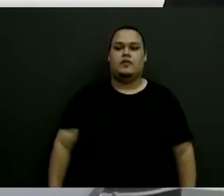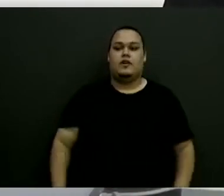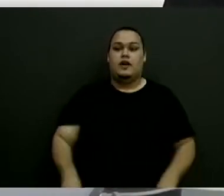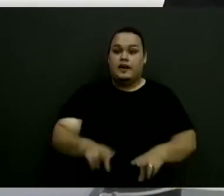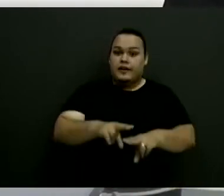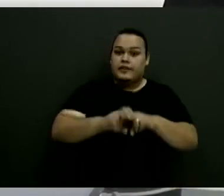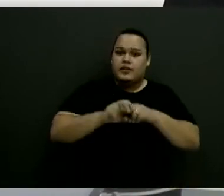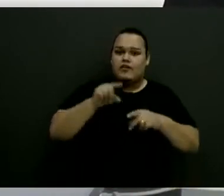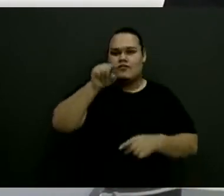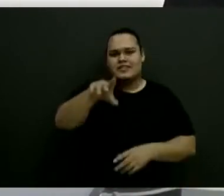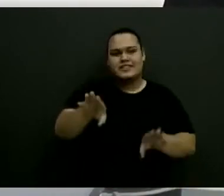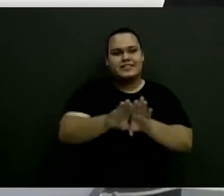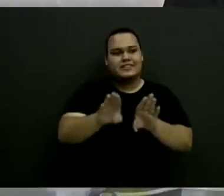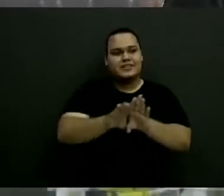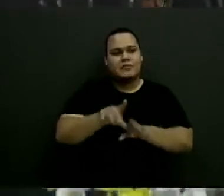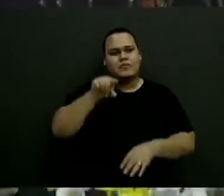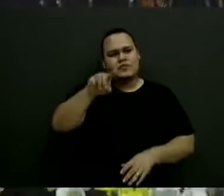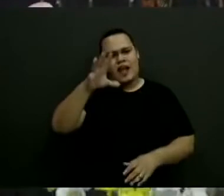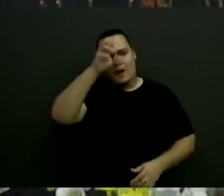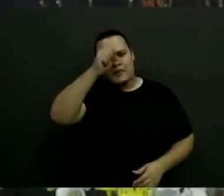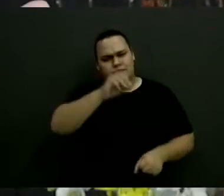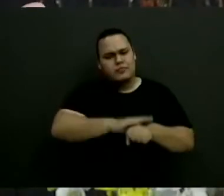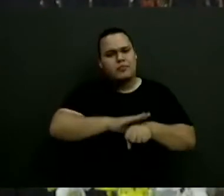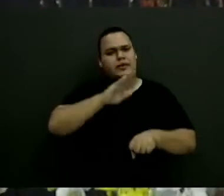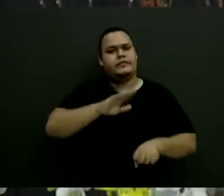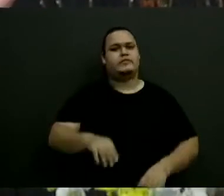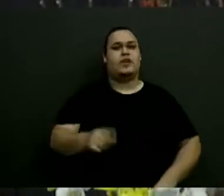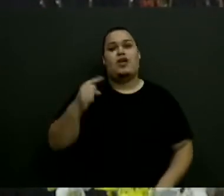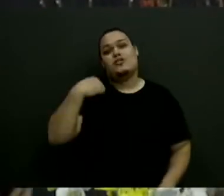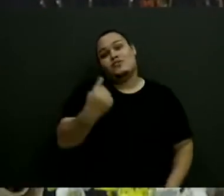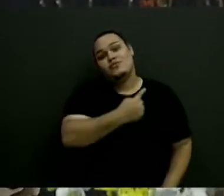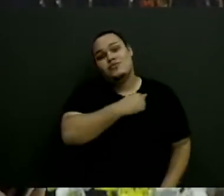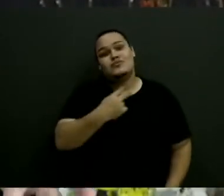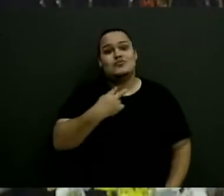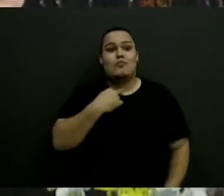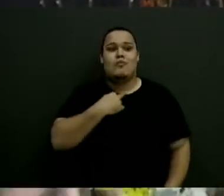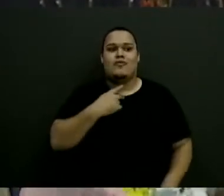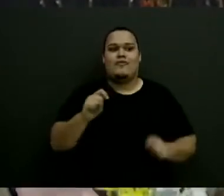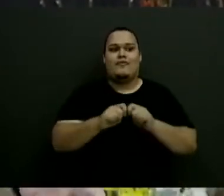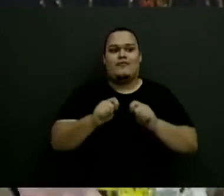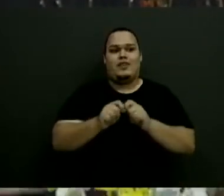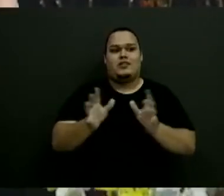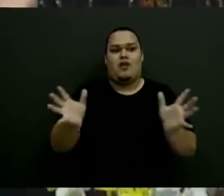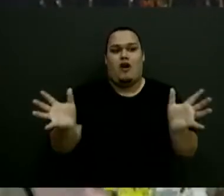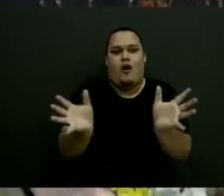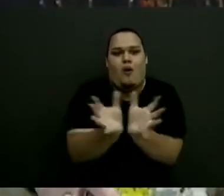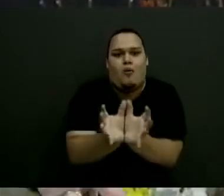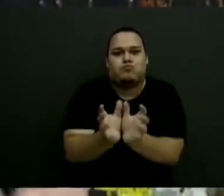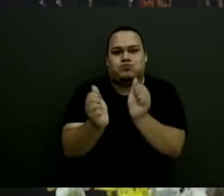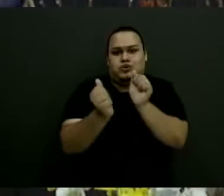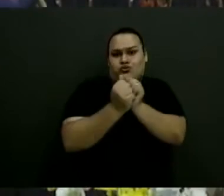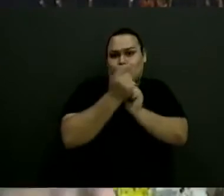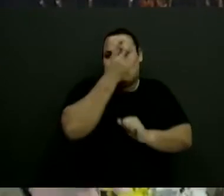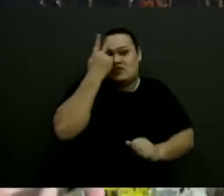uma grande bênção para vocês. Vejam, nós não podemos fazer ajuntamentos nem regional, nem local, nem